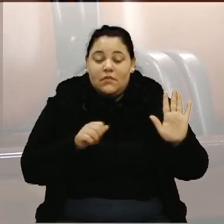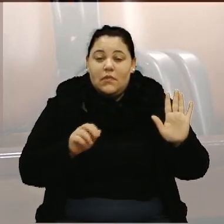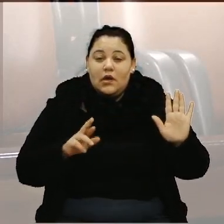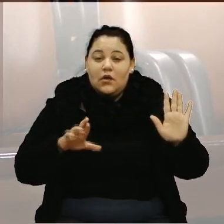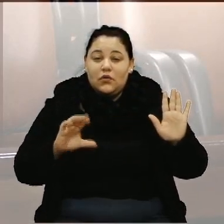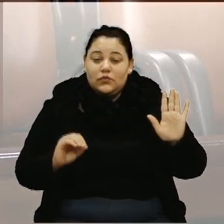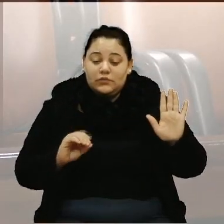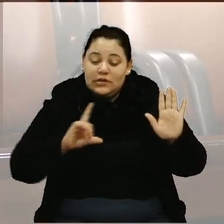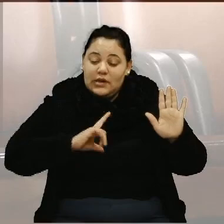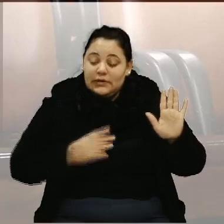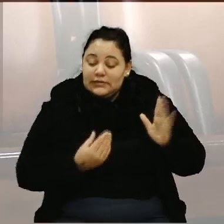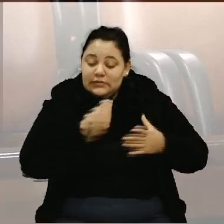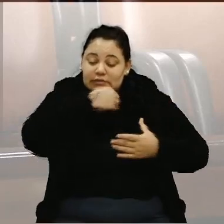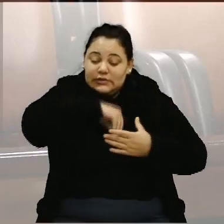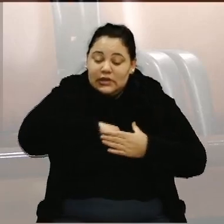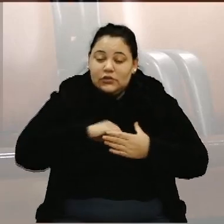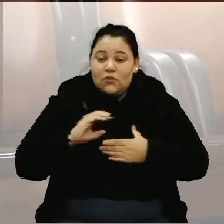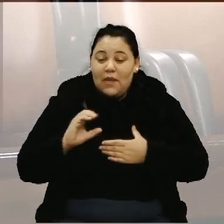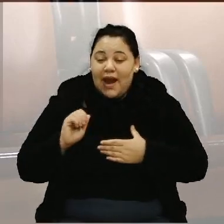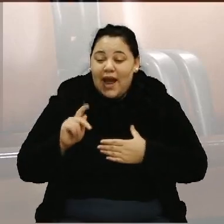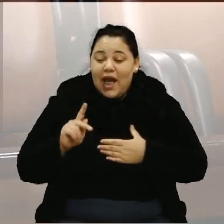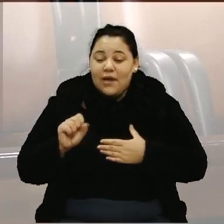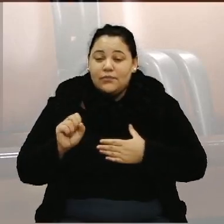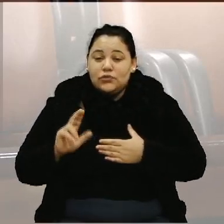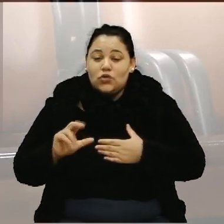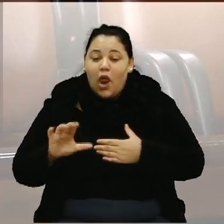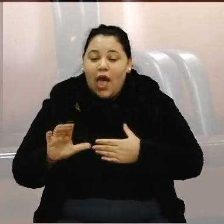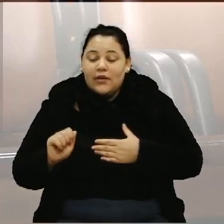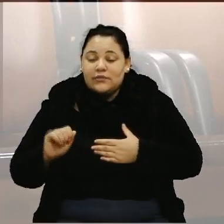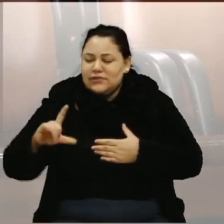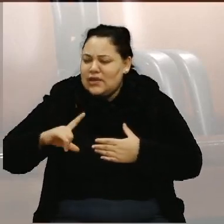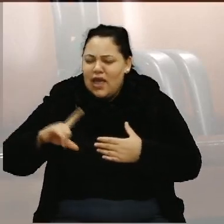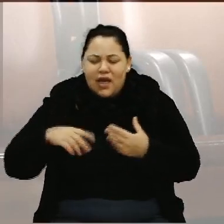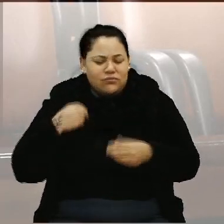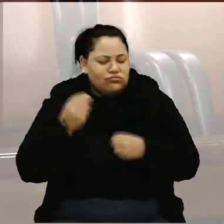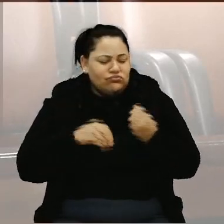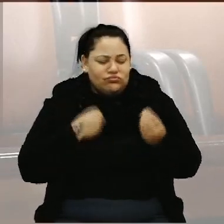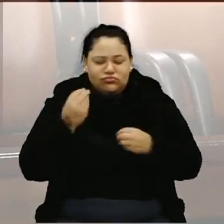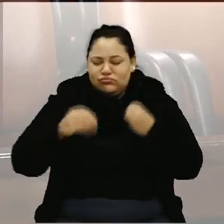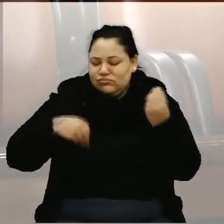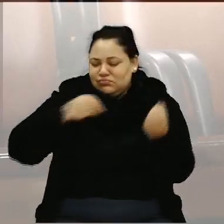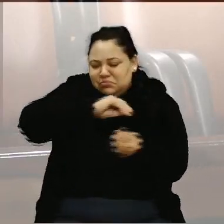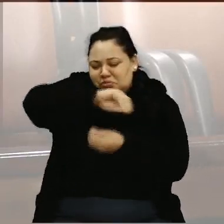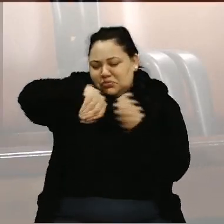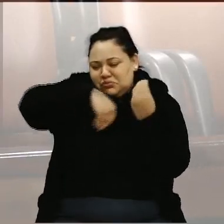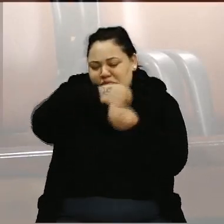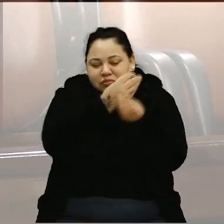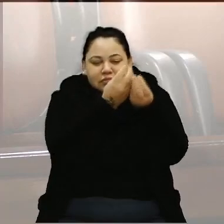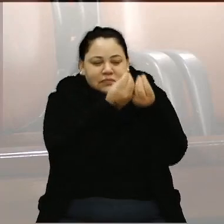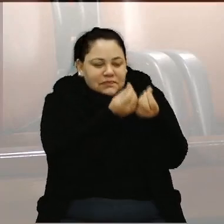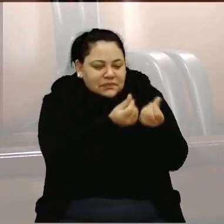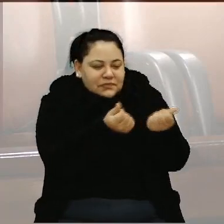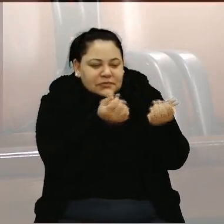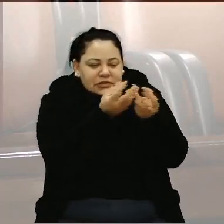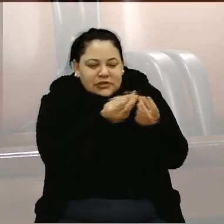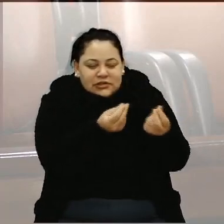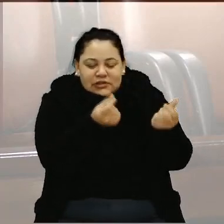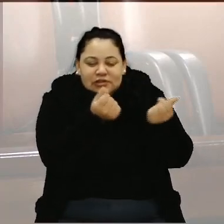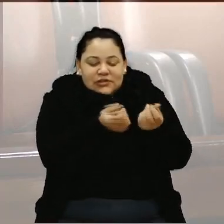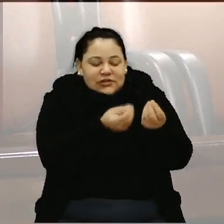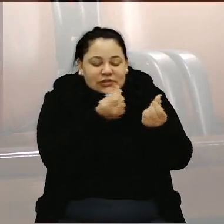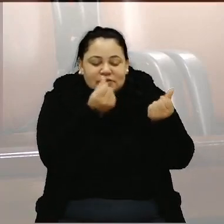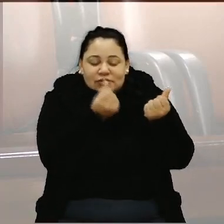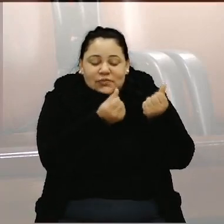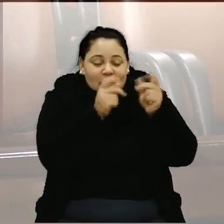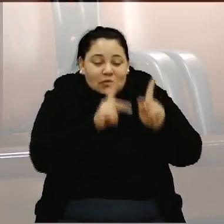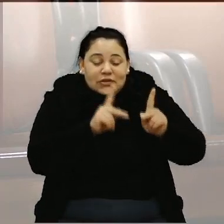dentro de si uma cápsula com incontáveis sentimentos que se mistura à sensibilidade de alguém que vibra com a vida e o